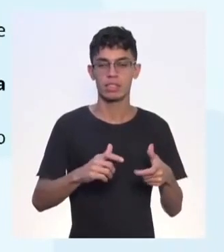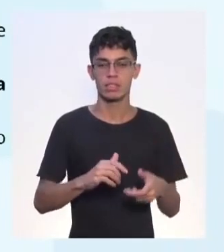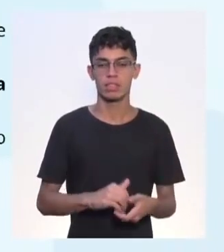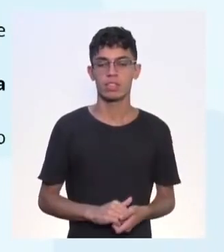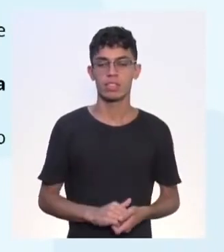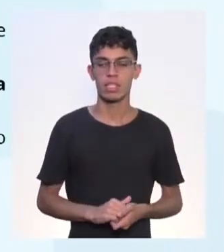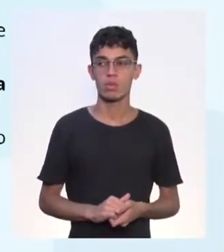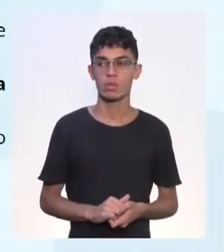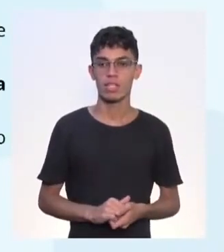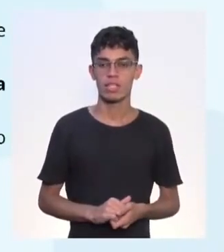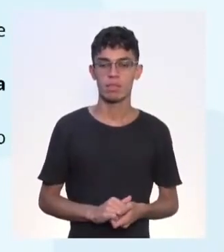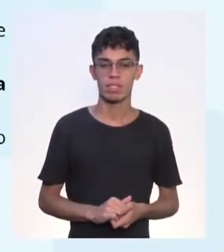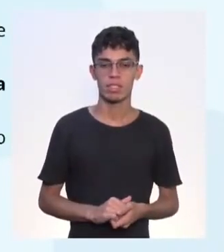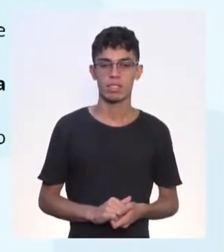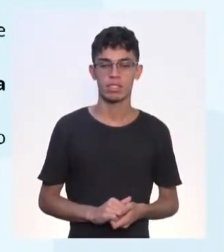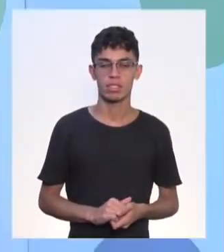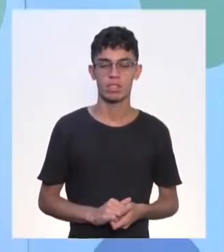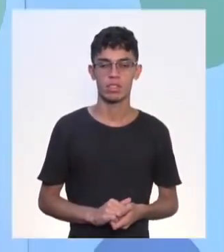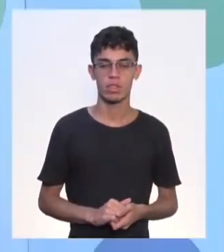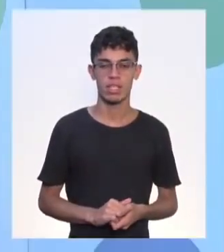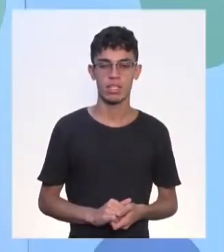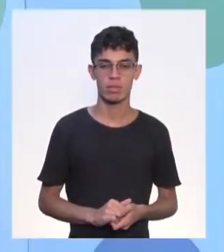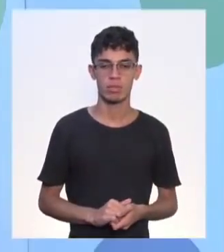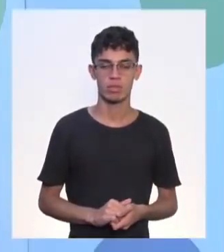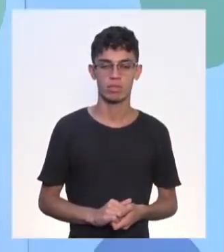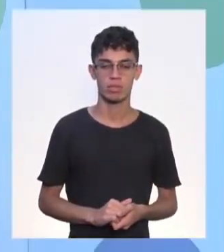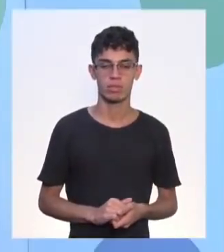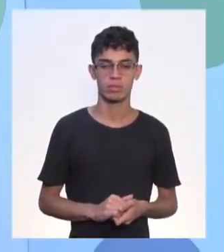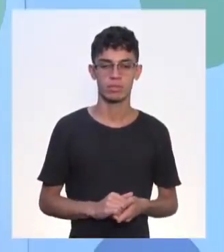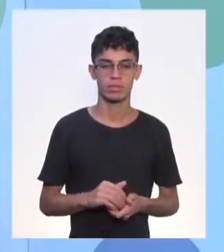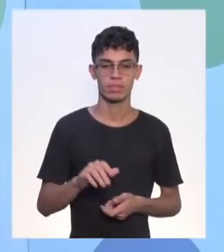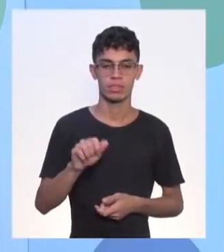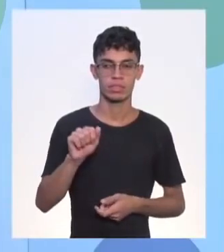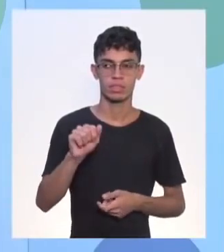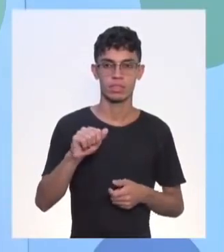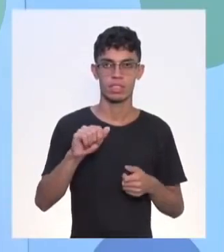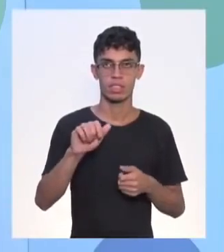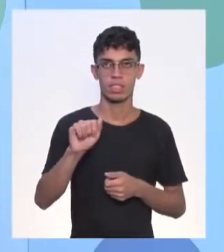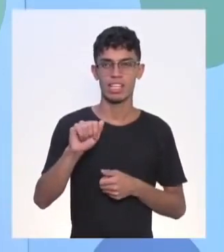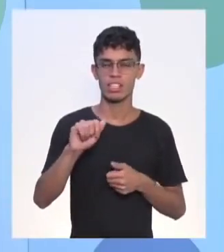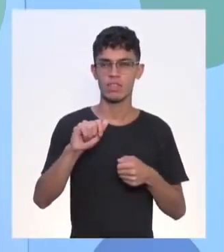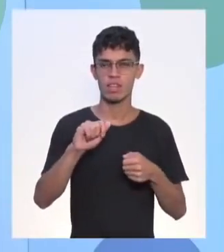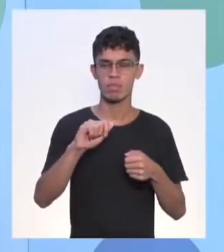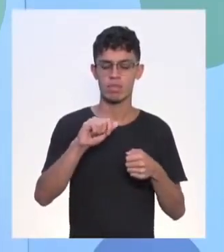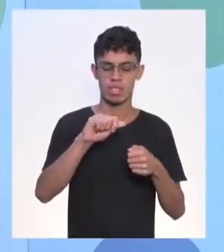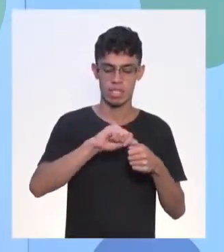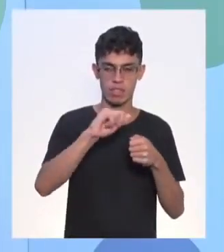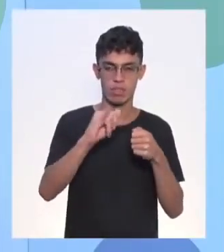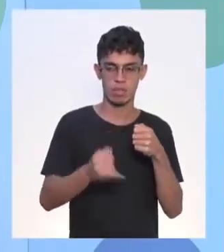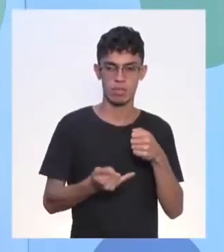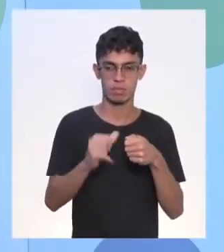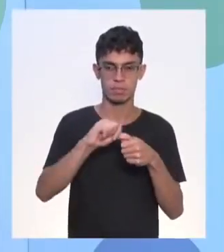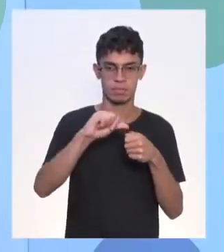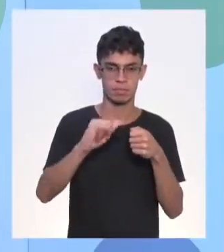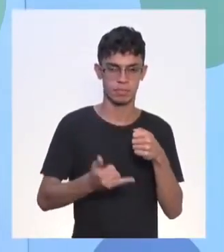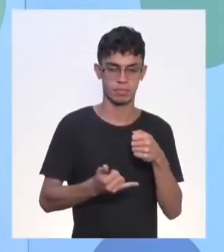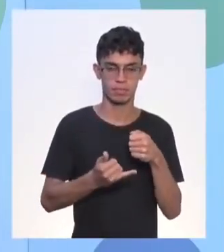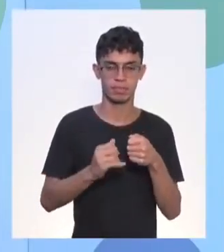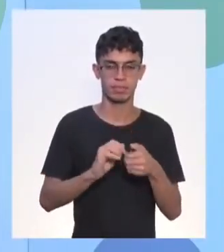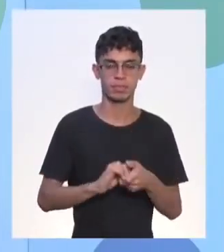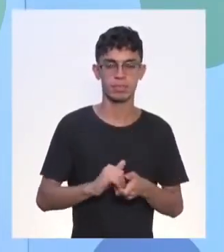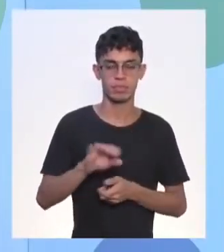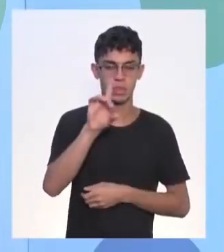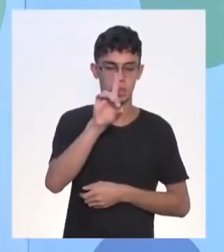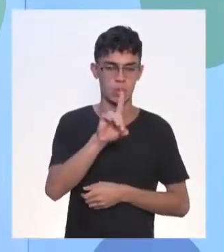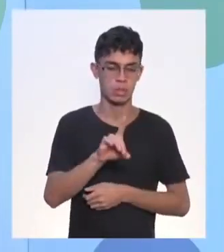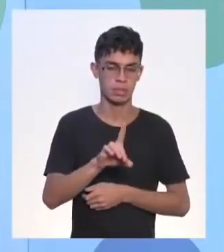complemento circunstancial, tem a ver com advérbio e não com objeto indireto, que seria o complemento do verbo transitivo indireto.